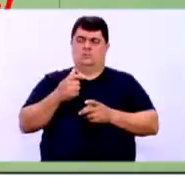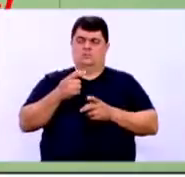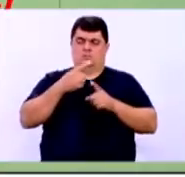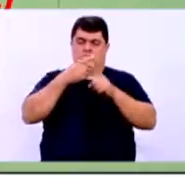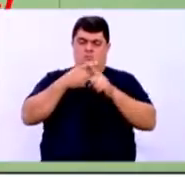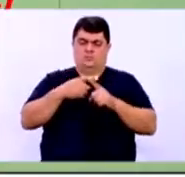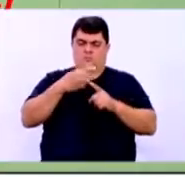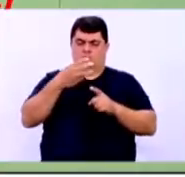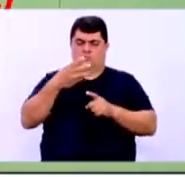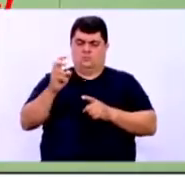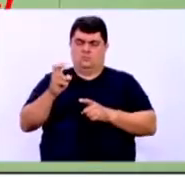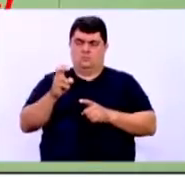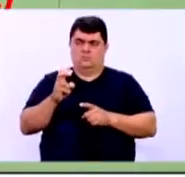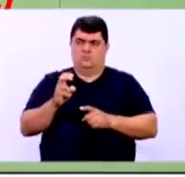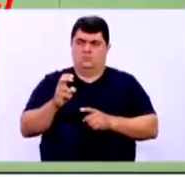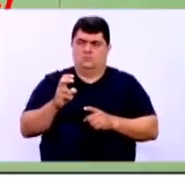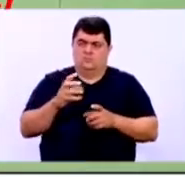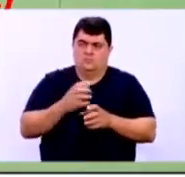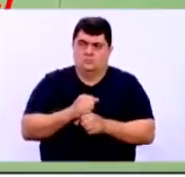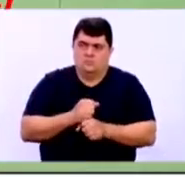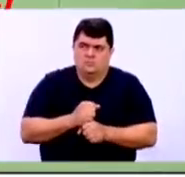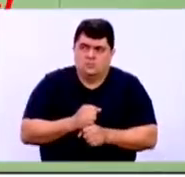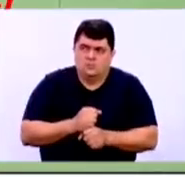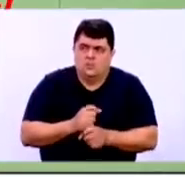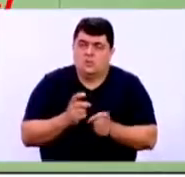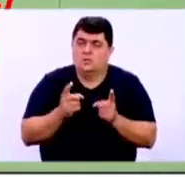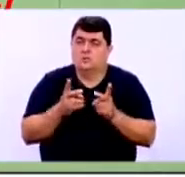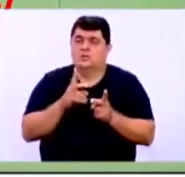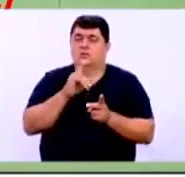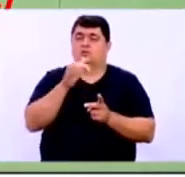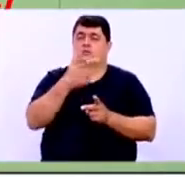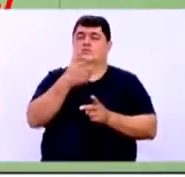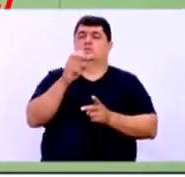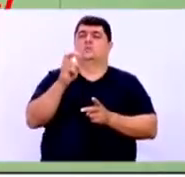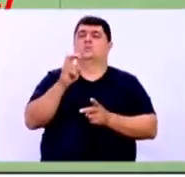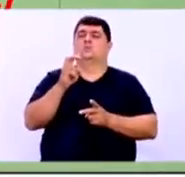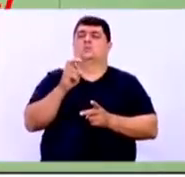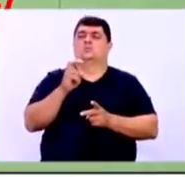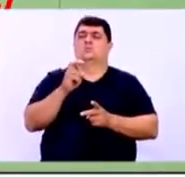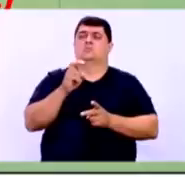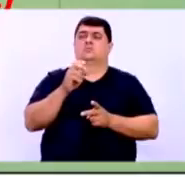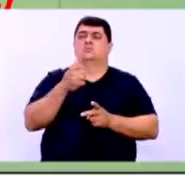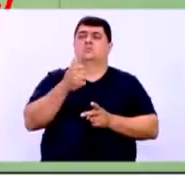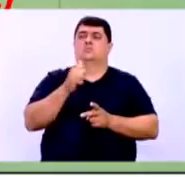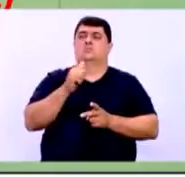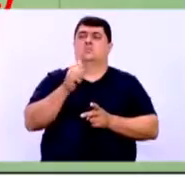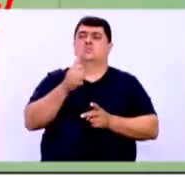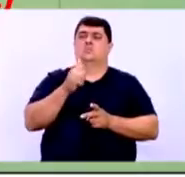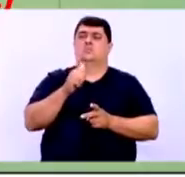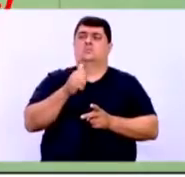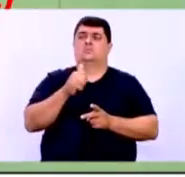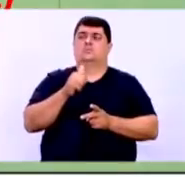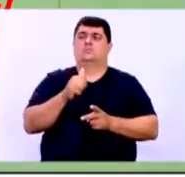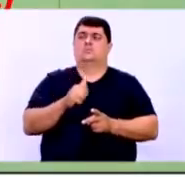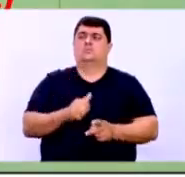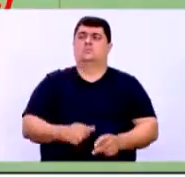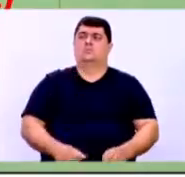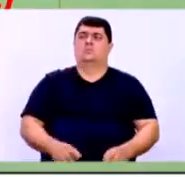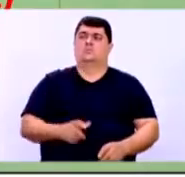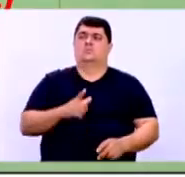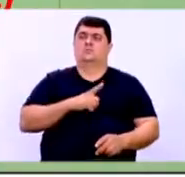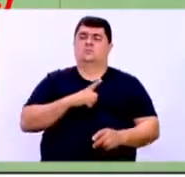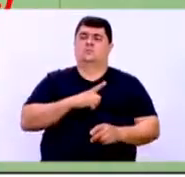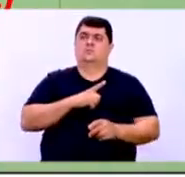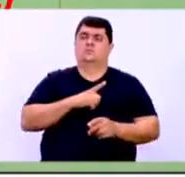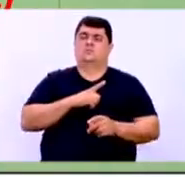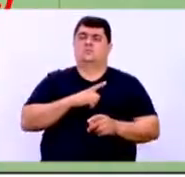multiplica por 35, mais a venda do dia 25, 11, 40. Vocês vão achar a receita